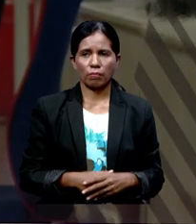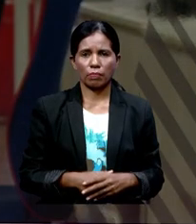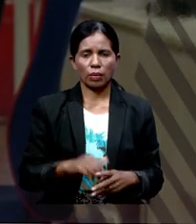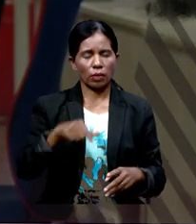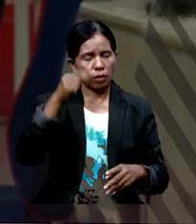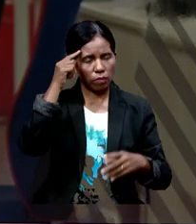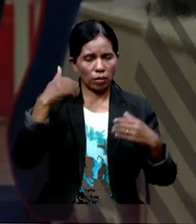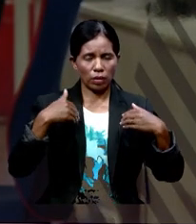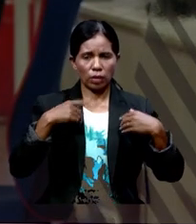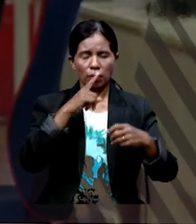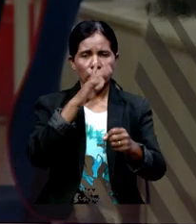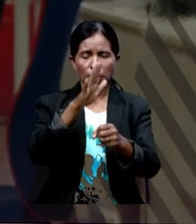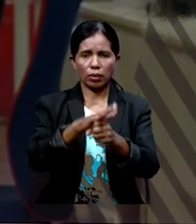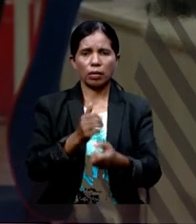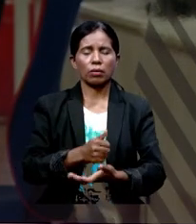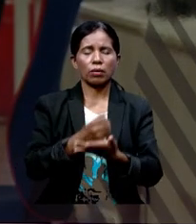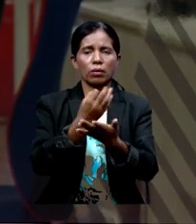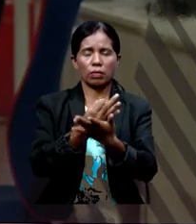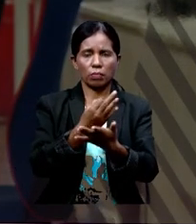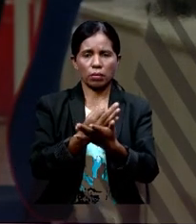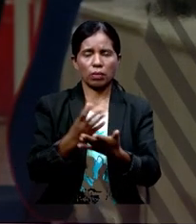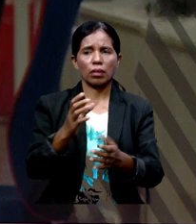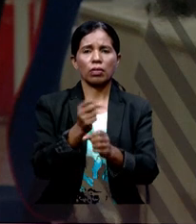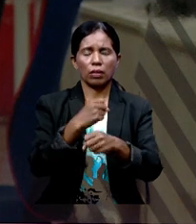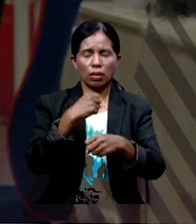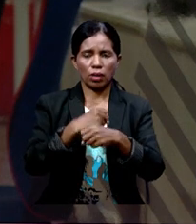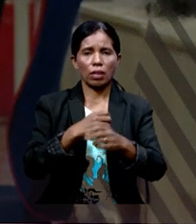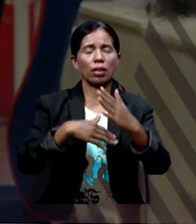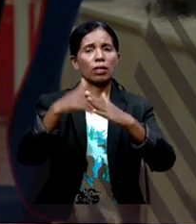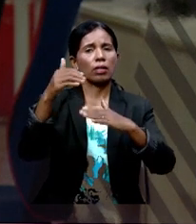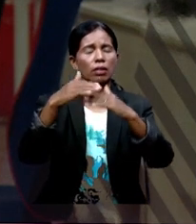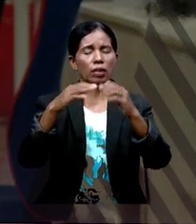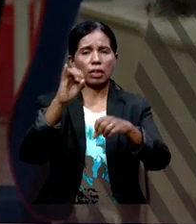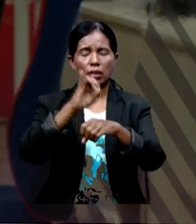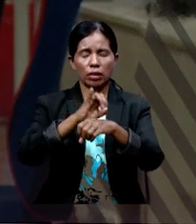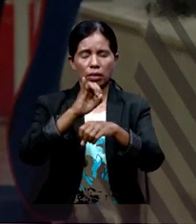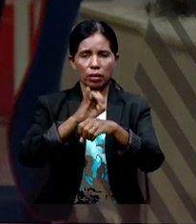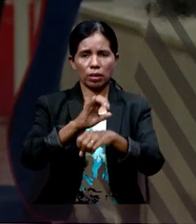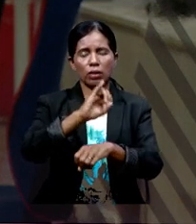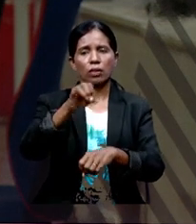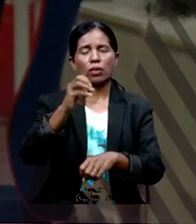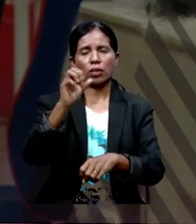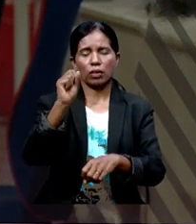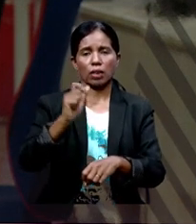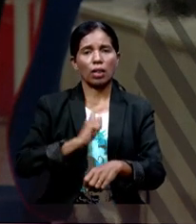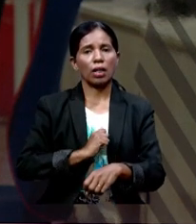Governo recompromisso a tua apoio está no orçamento, onde conclui com construção de igreja paróquia São Zé